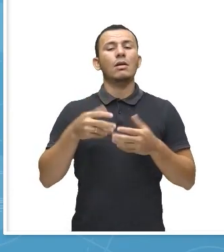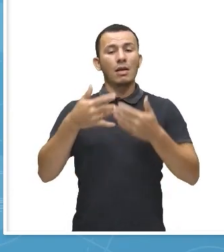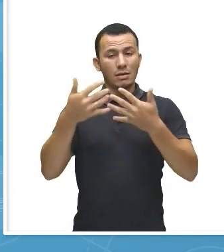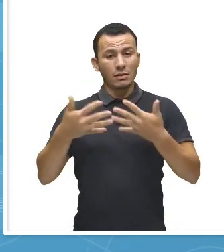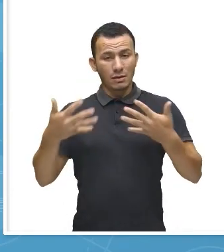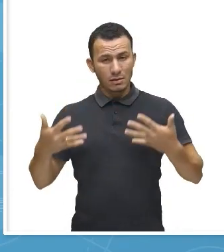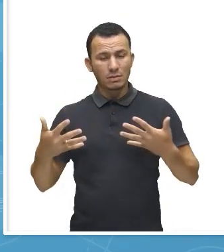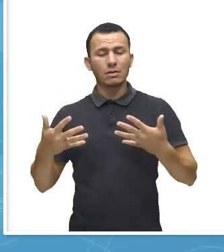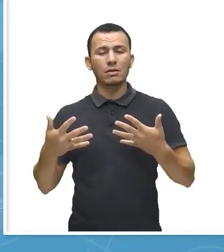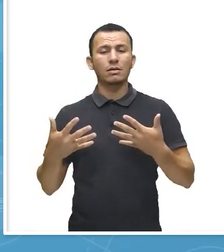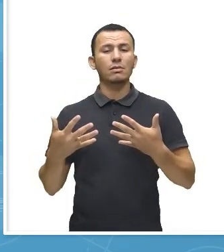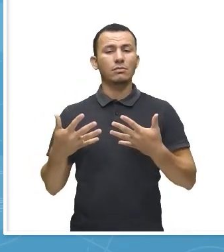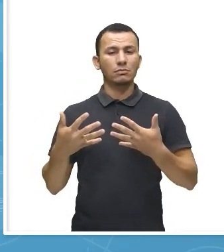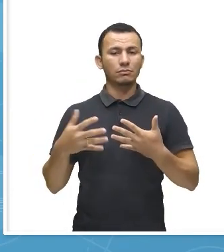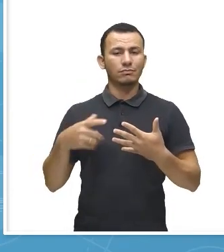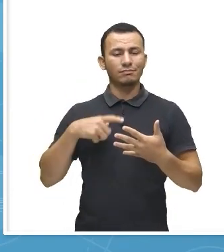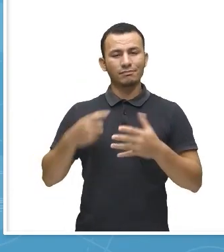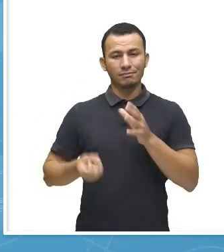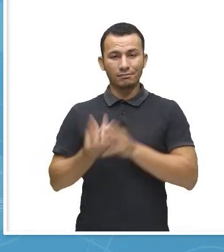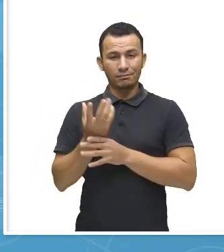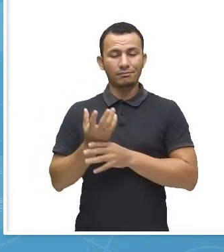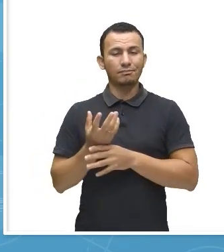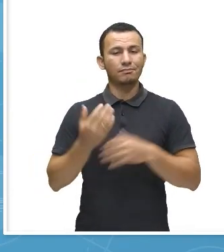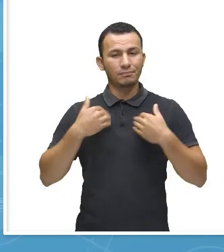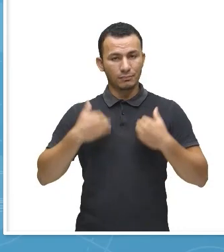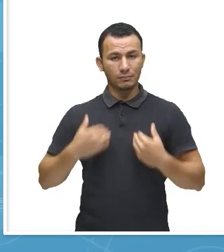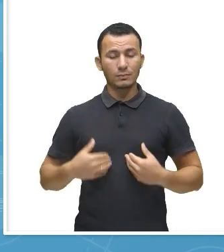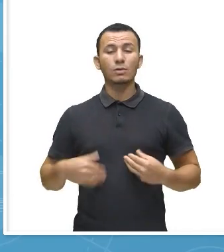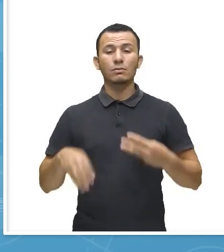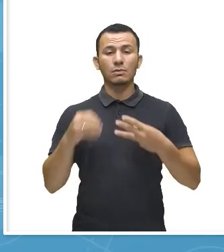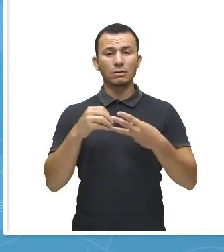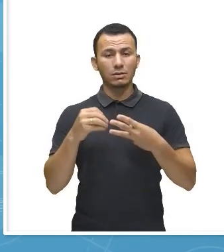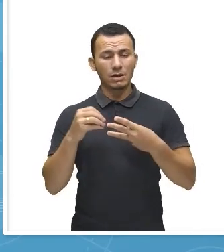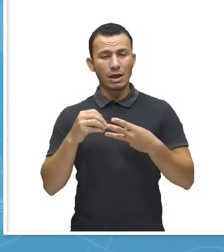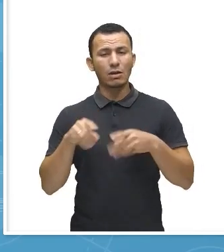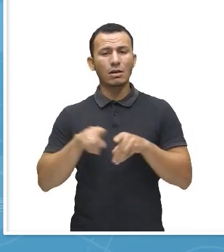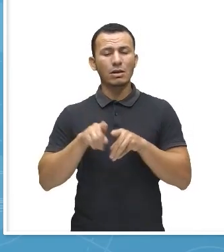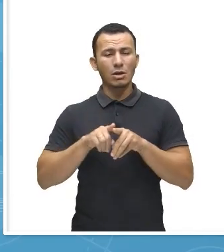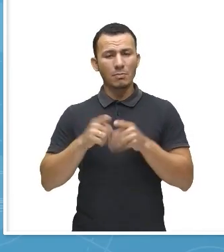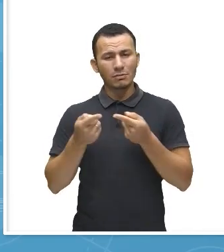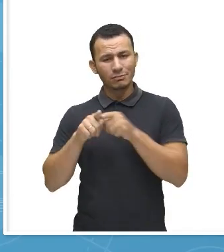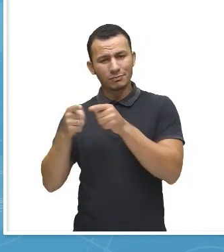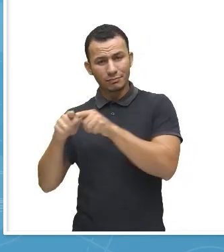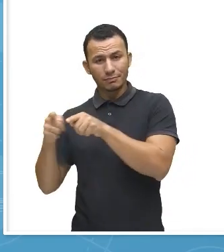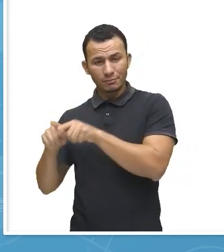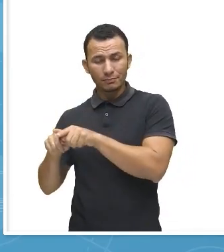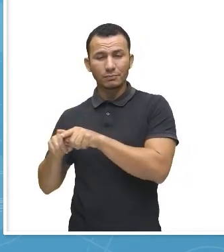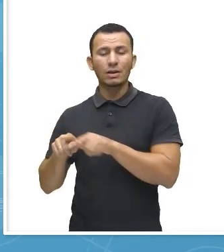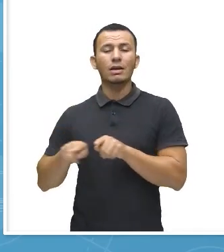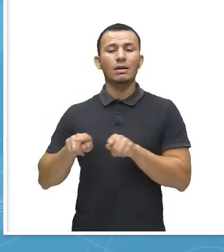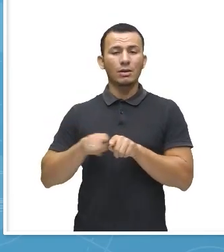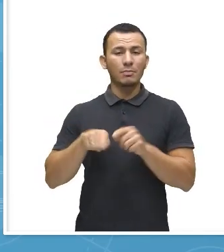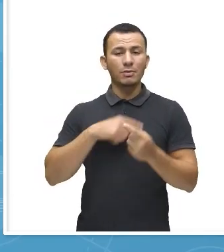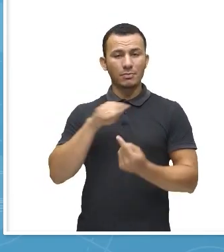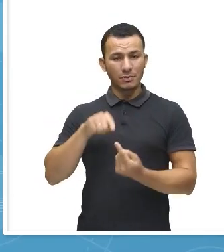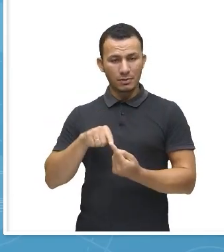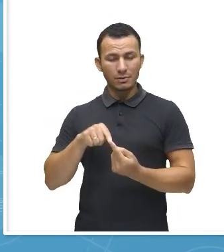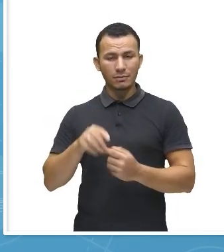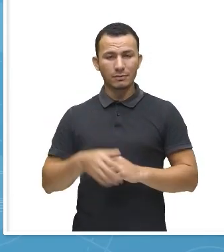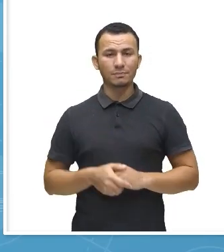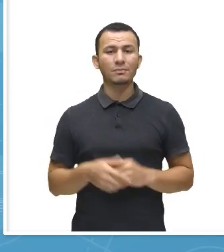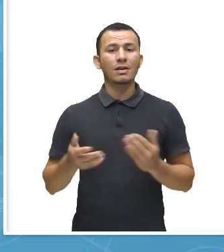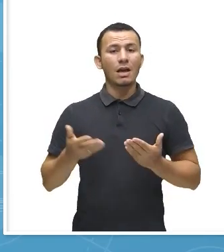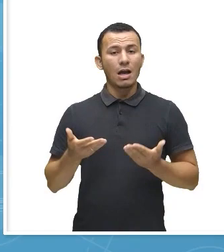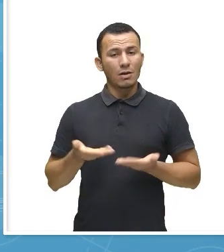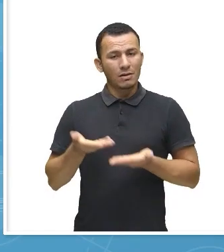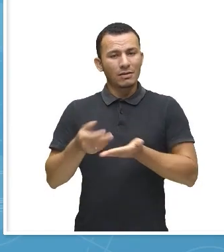que formam aí o nosso corpo, né, as células que compõem esses tecidos e as suas funções, ok? Agora nós